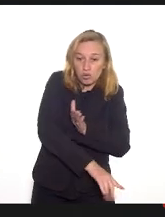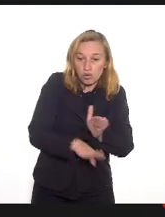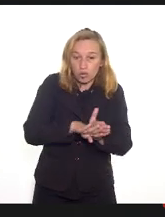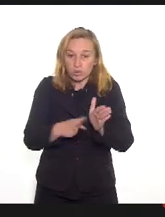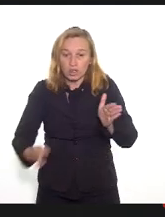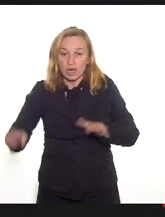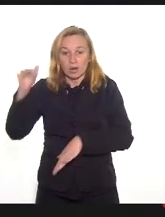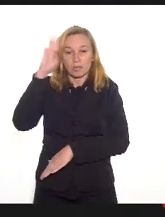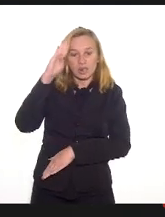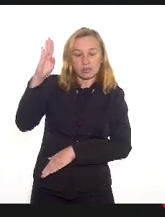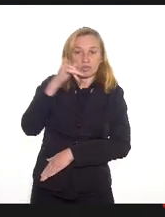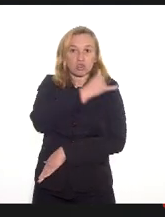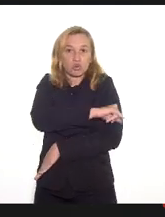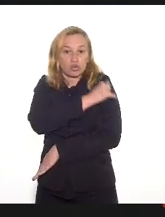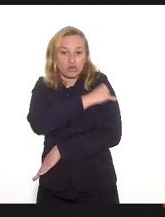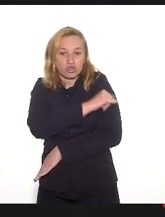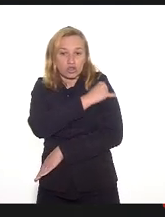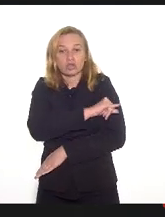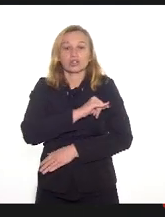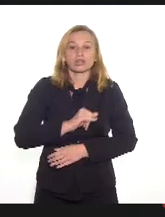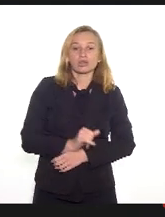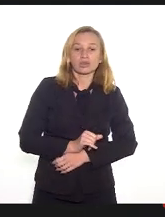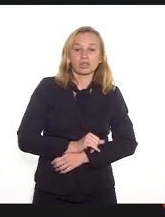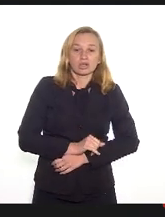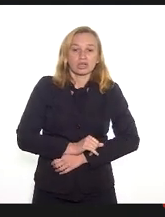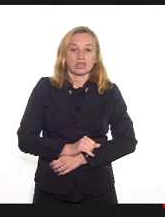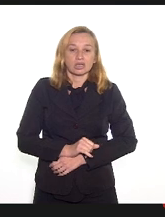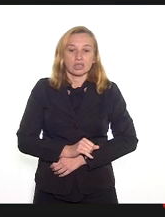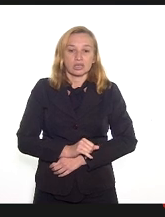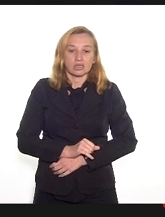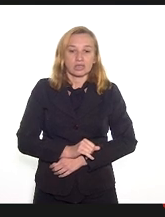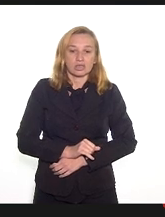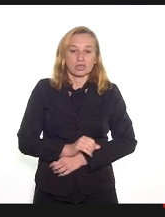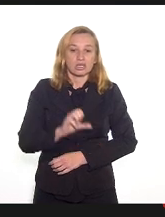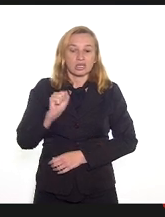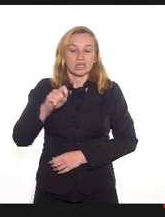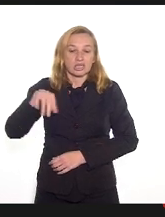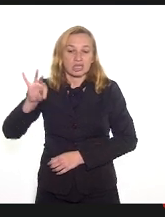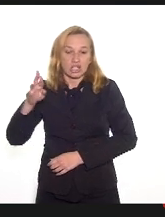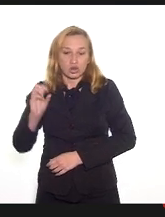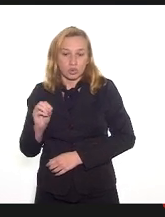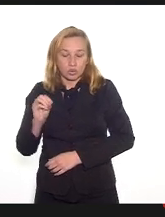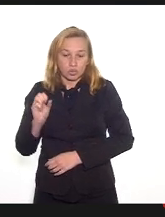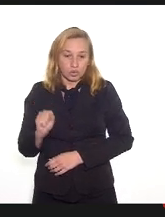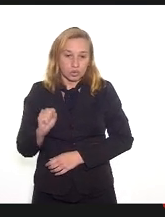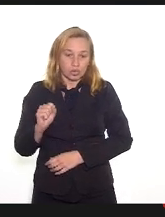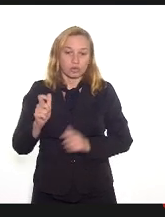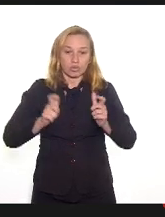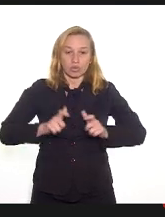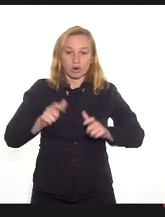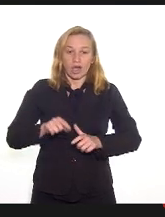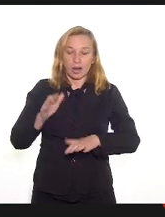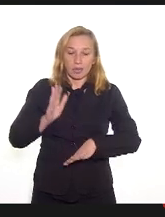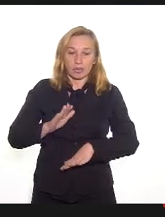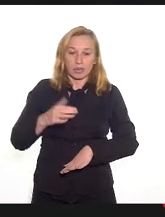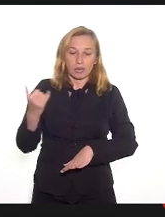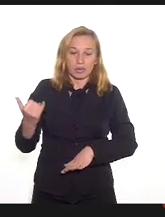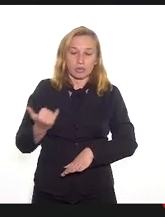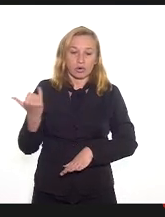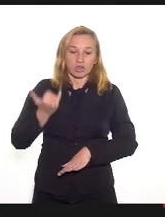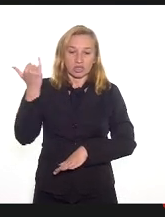Rio de Janeiro, com a bacia de Santos, é um dos uma das regiões do mundo mais bem aquinhoadas com essa